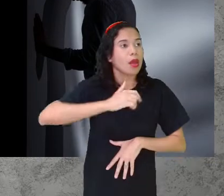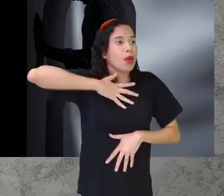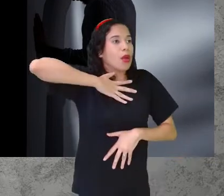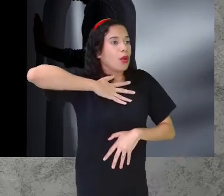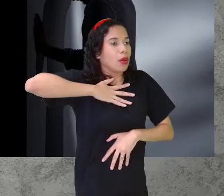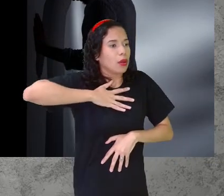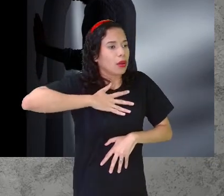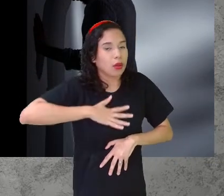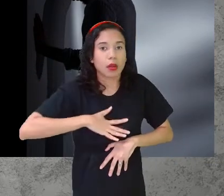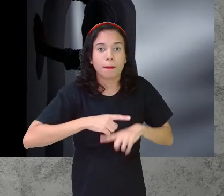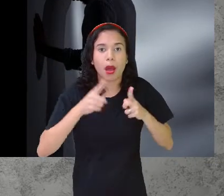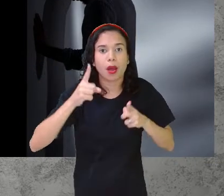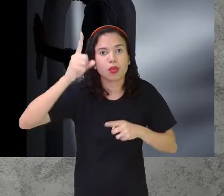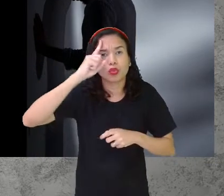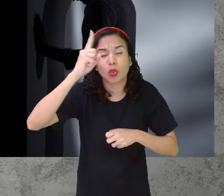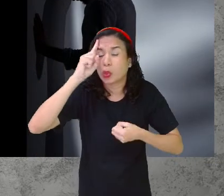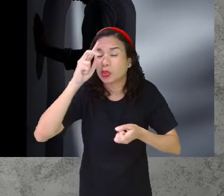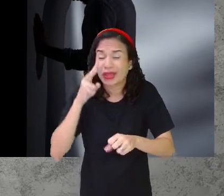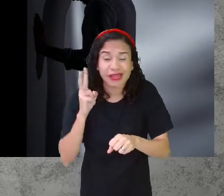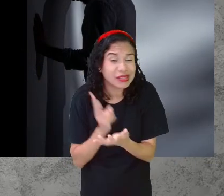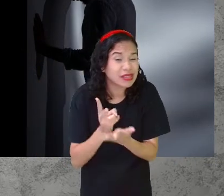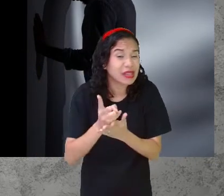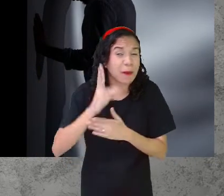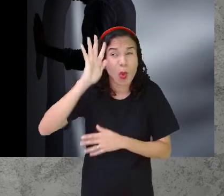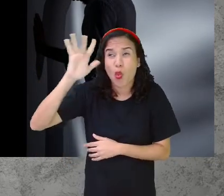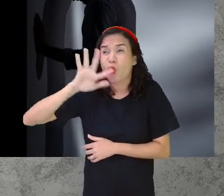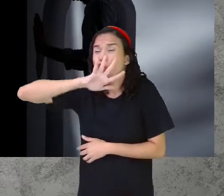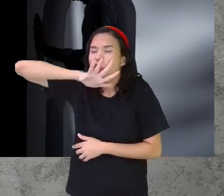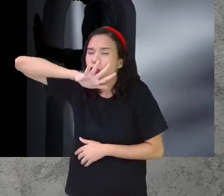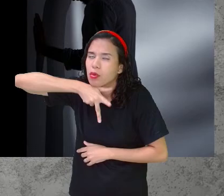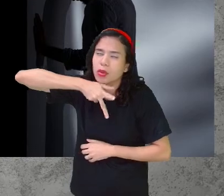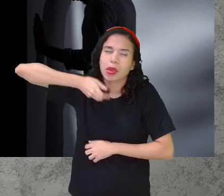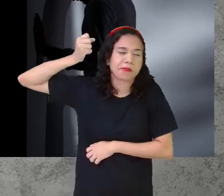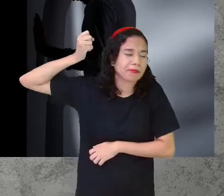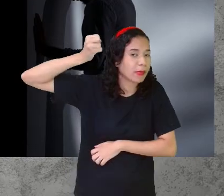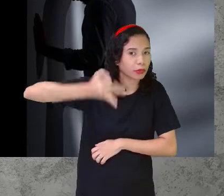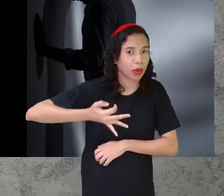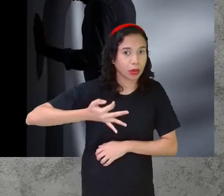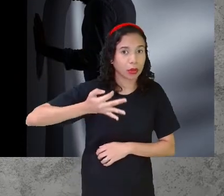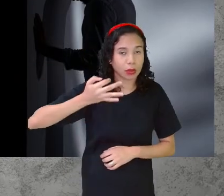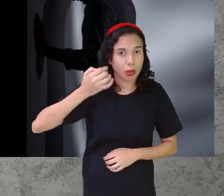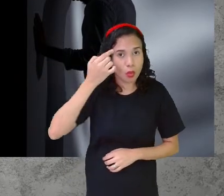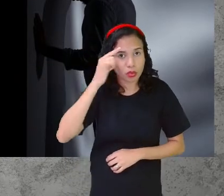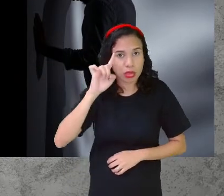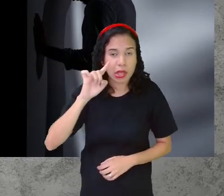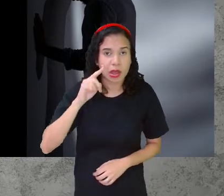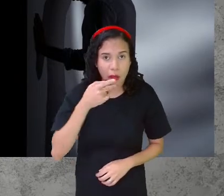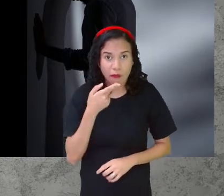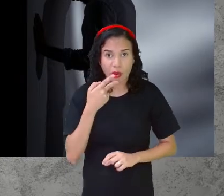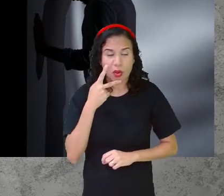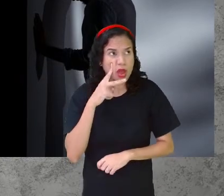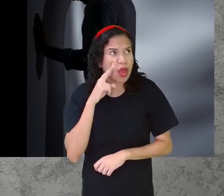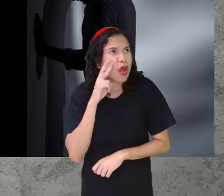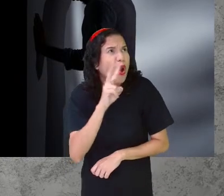acalmando. Mas todos os dias ela sempre tinha alucinações. E num desses dias, ela até falou